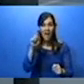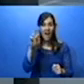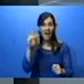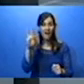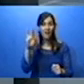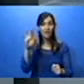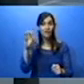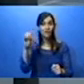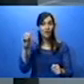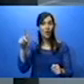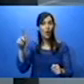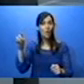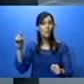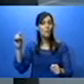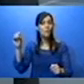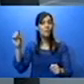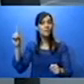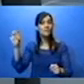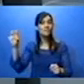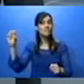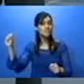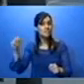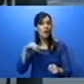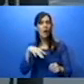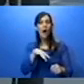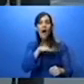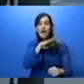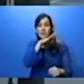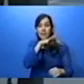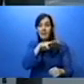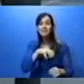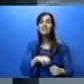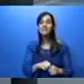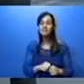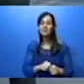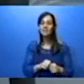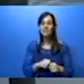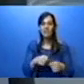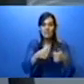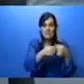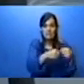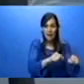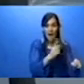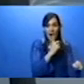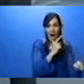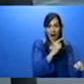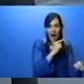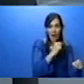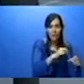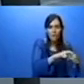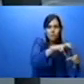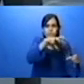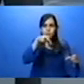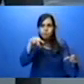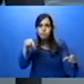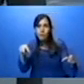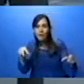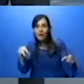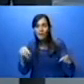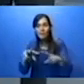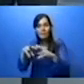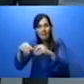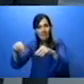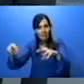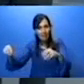a colonizarem o ambiente terrestre. Saíram do ambiente aquático e migraram para o ambiente terrestre. Mas quem são os artrópodes?